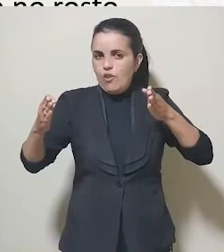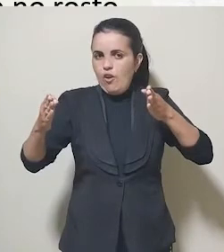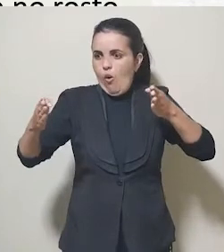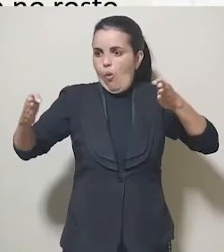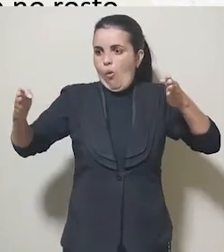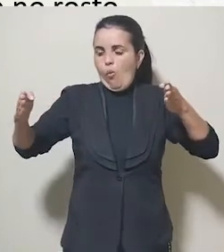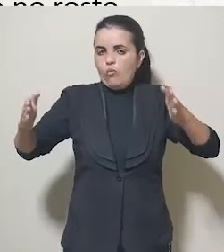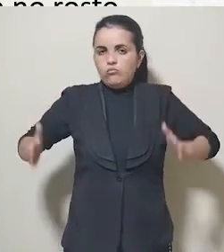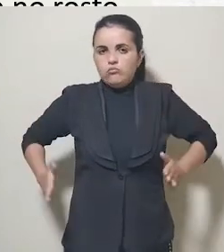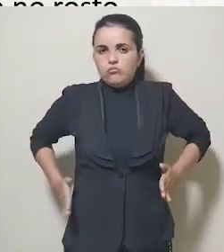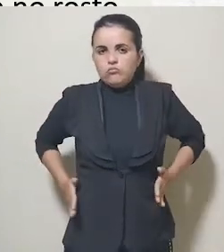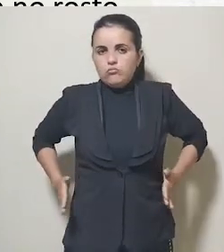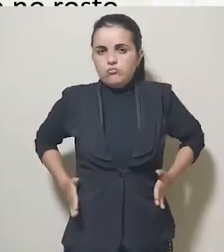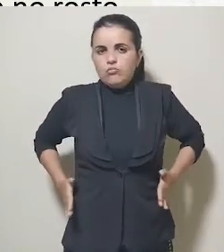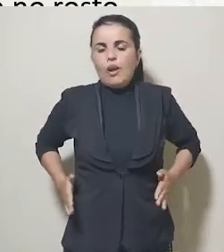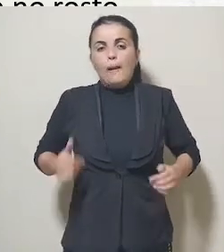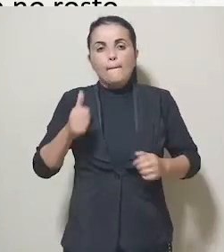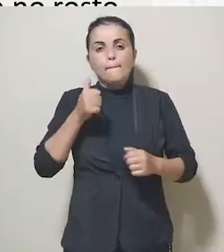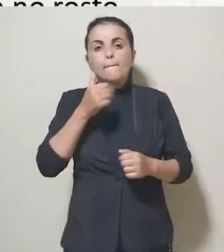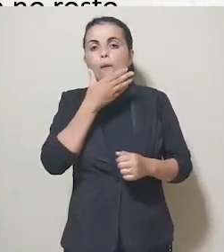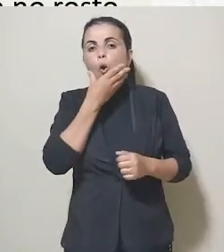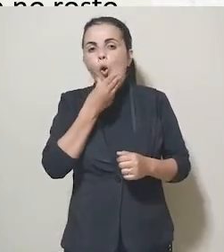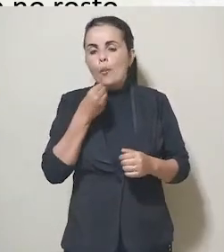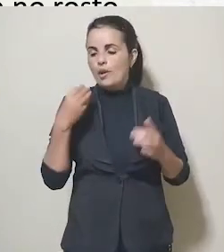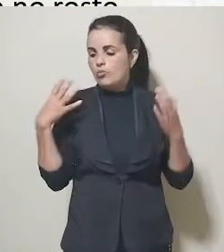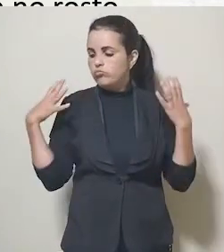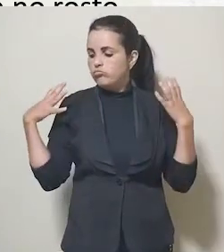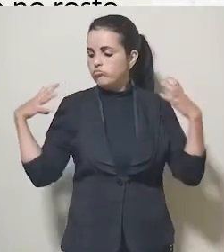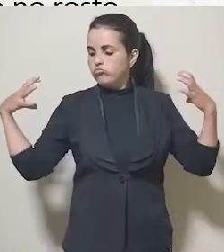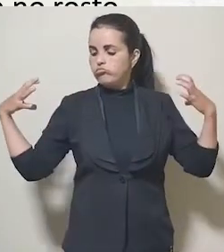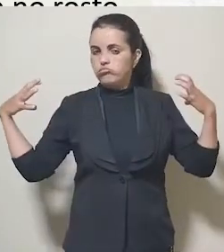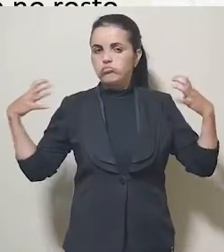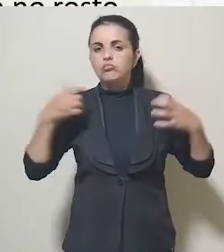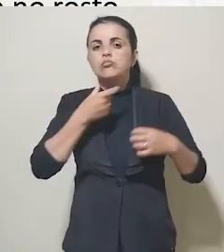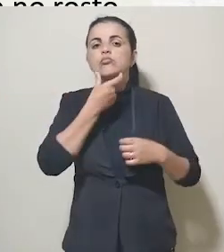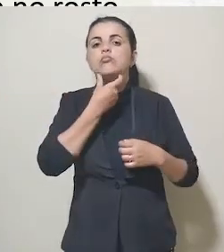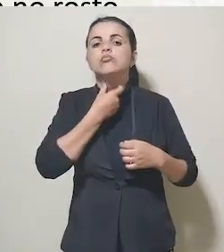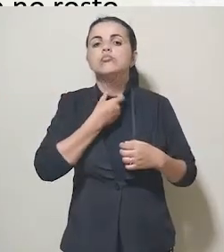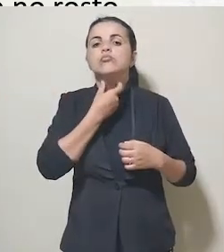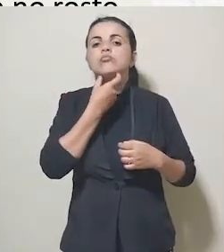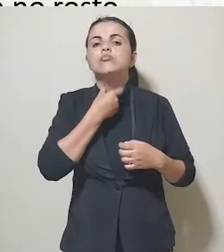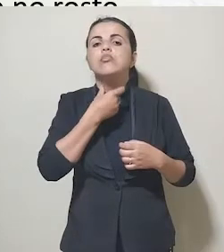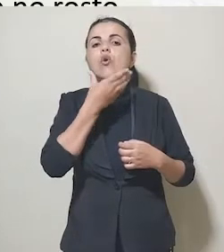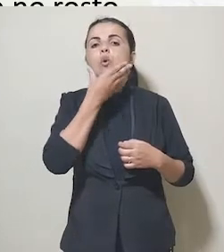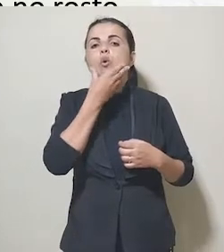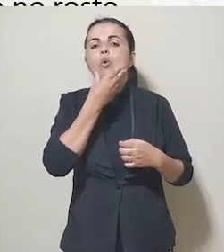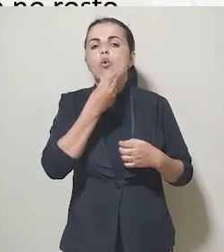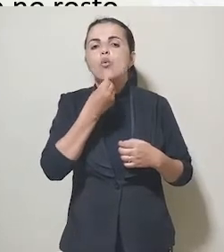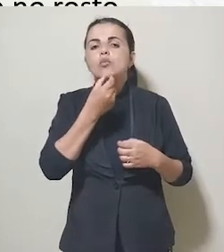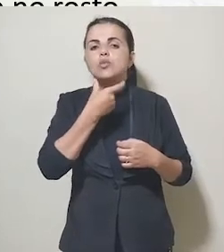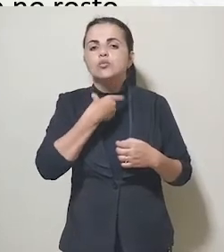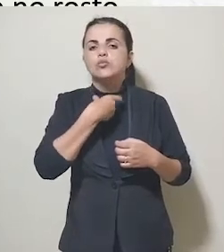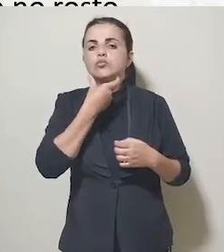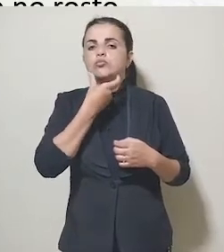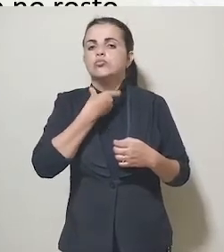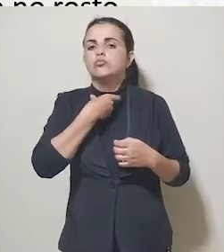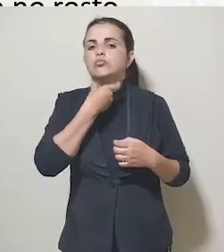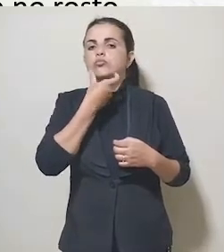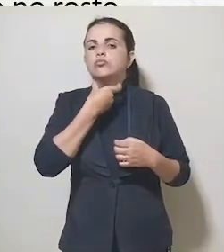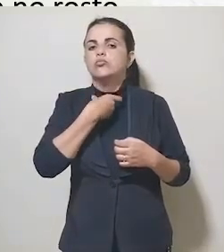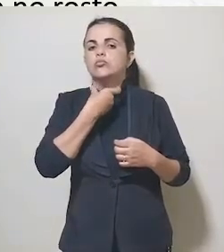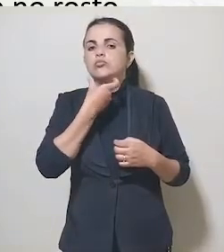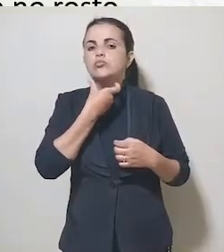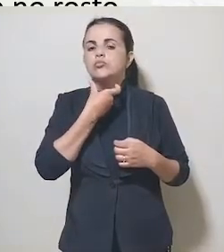da musculatura, alteração da voz e aparecimento de acne. Então veja que diferente das meninas, os homens eles começam a ter uma voz mais grave